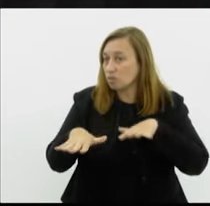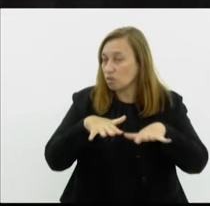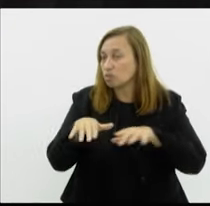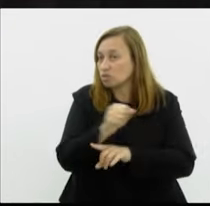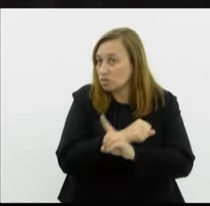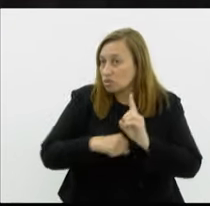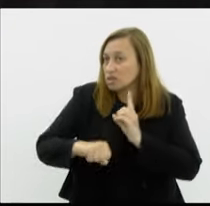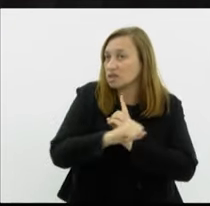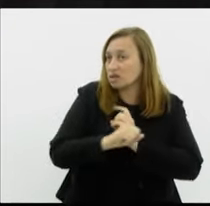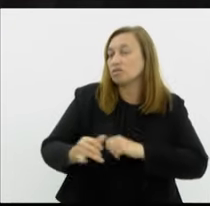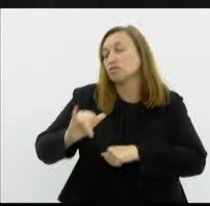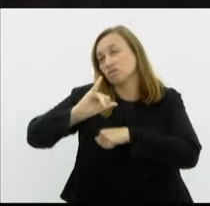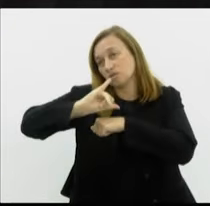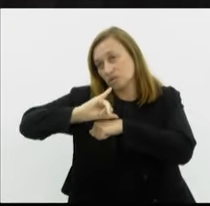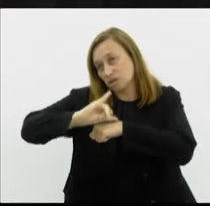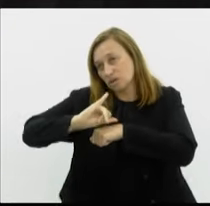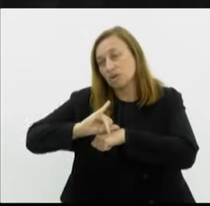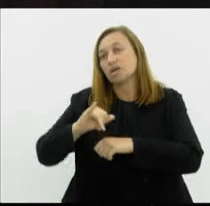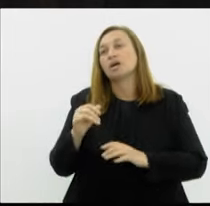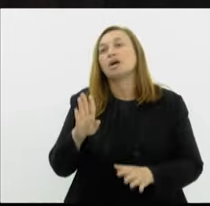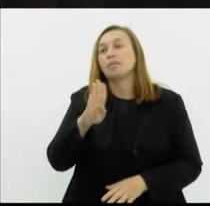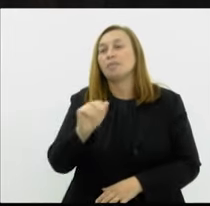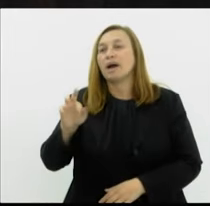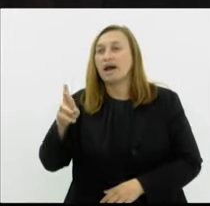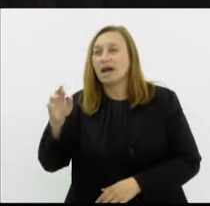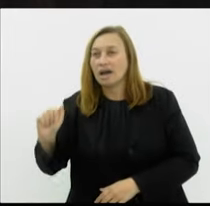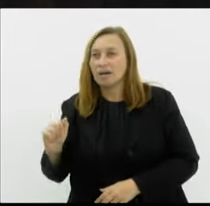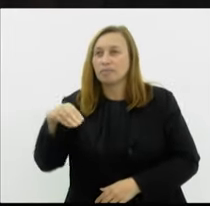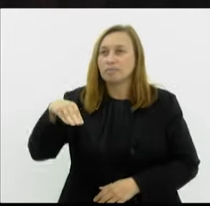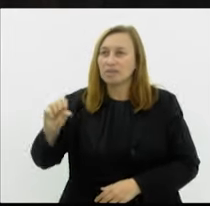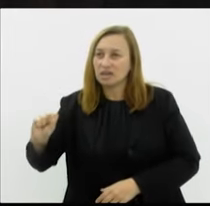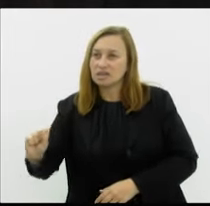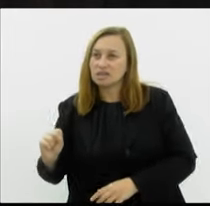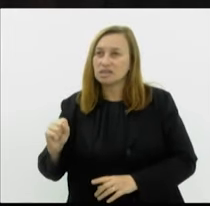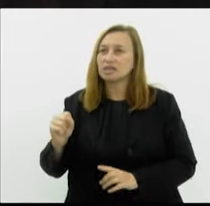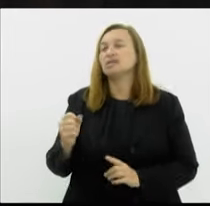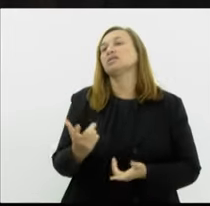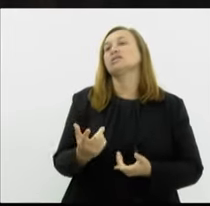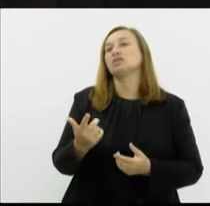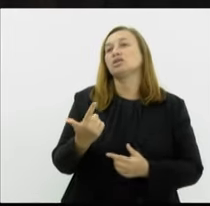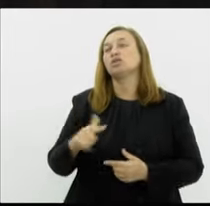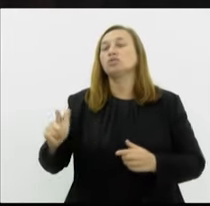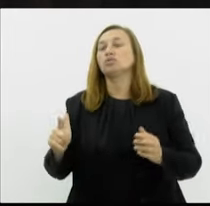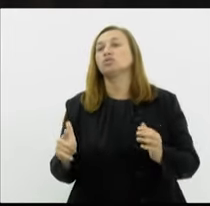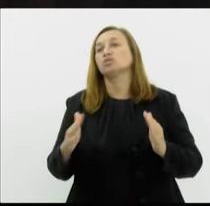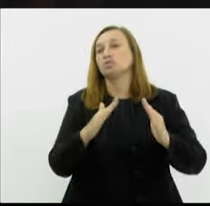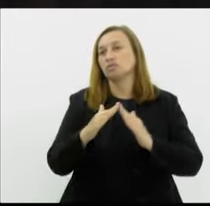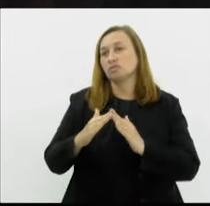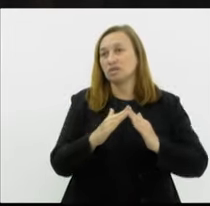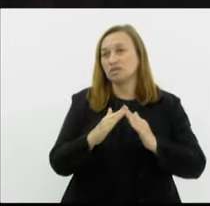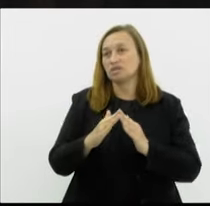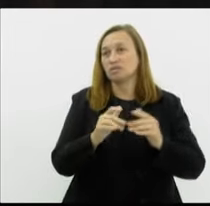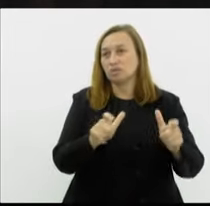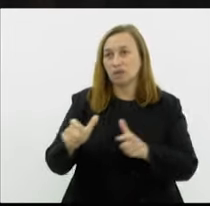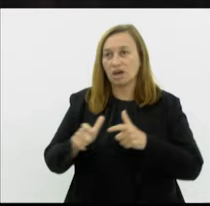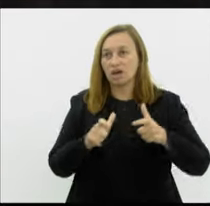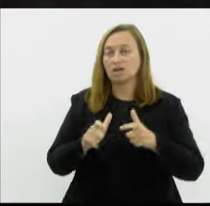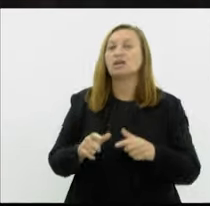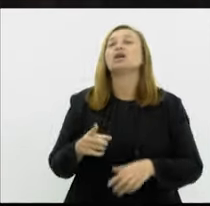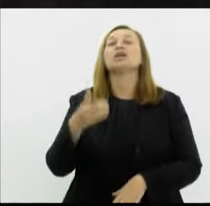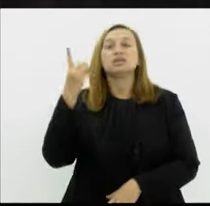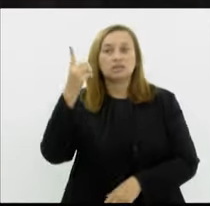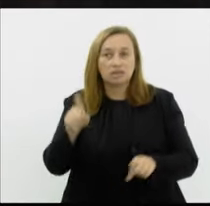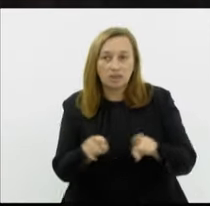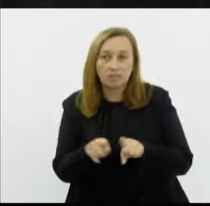social de Volta Redonda, Barra Mansa e Redondezas, né? E agora, outros deputados, o